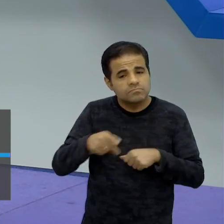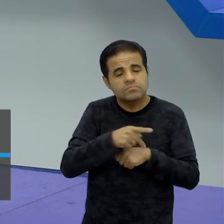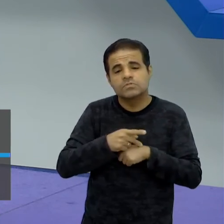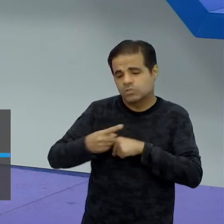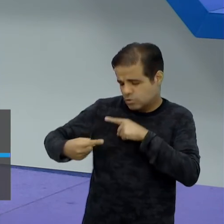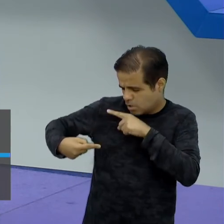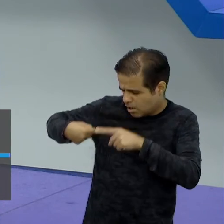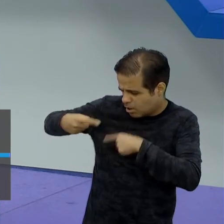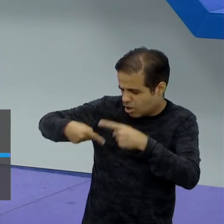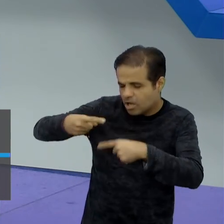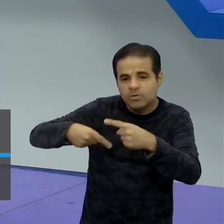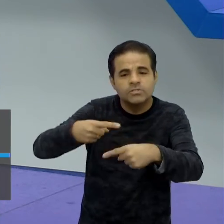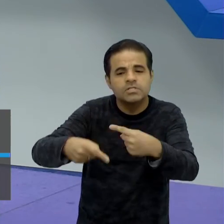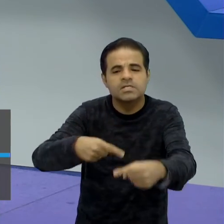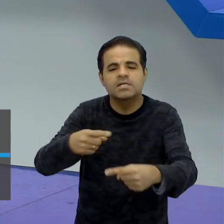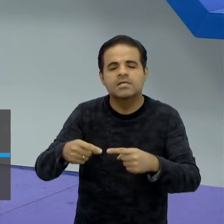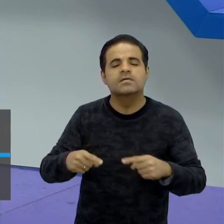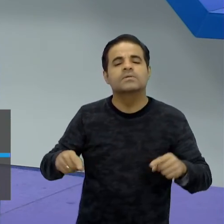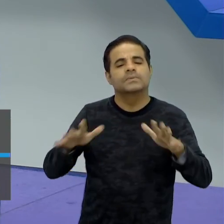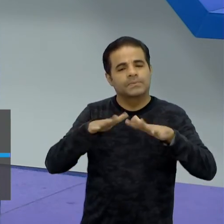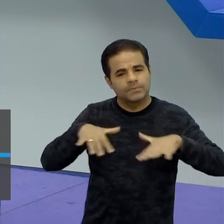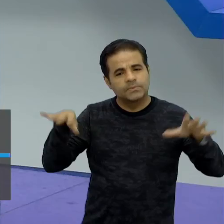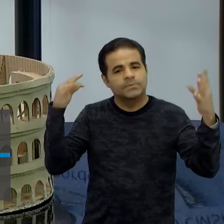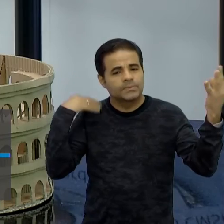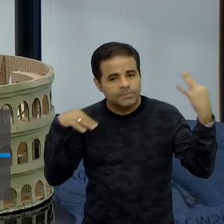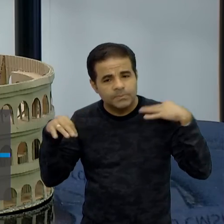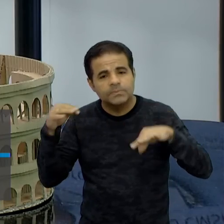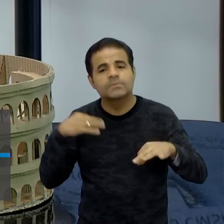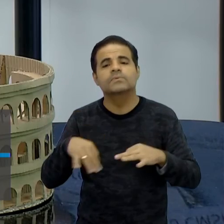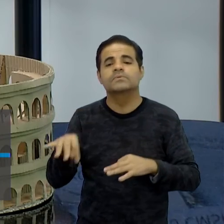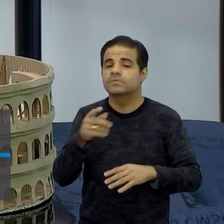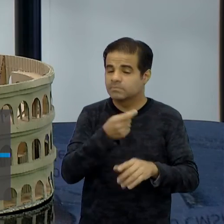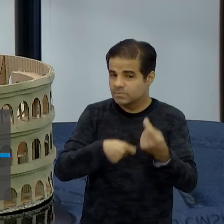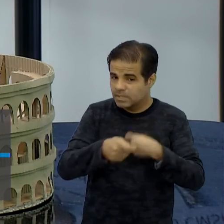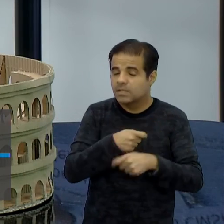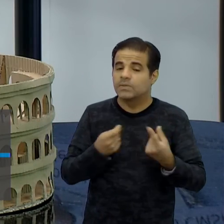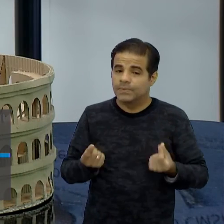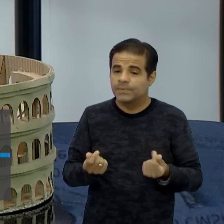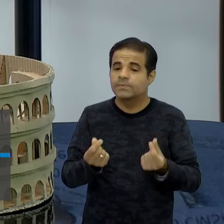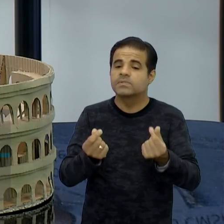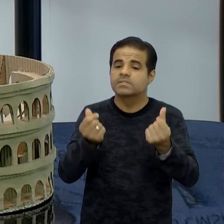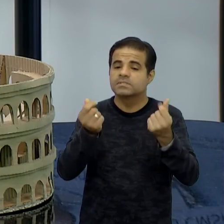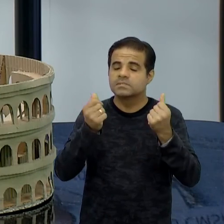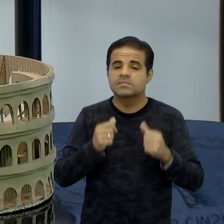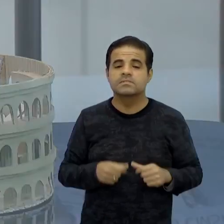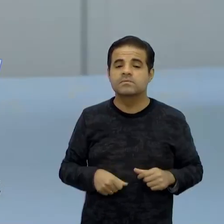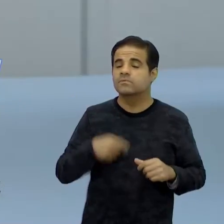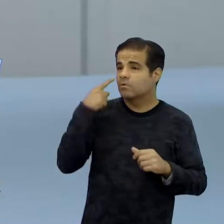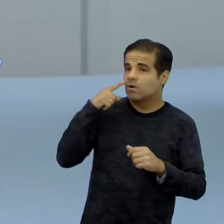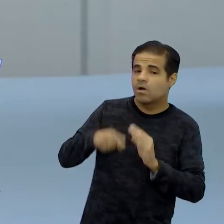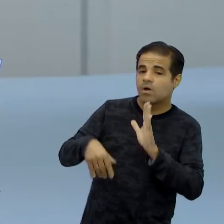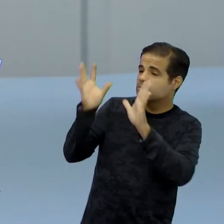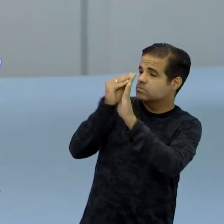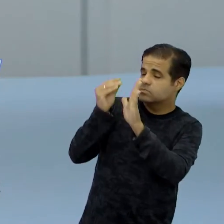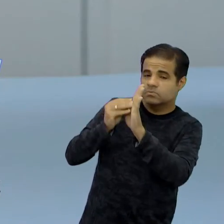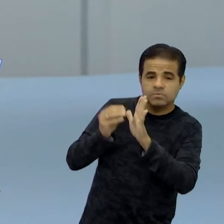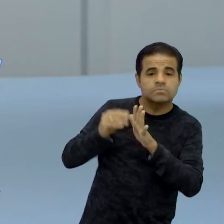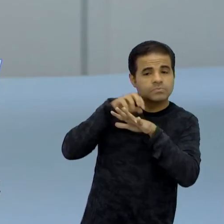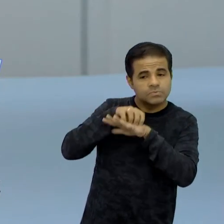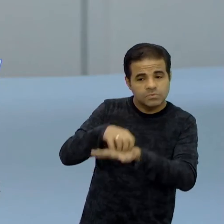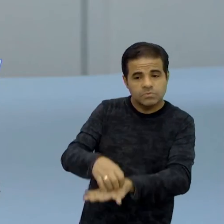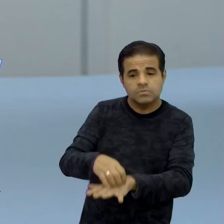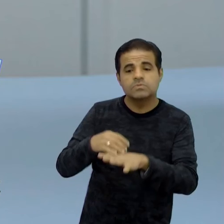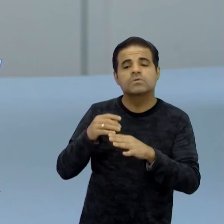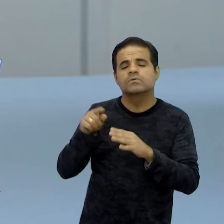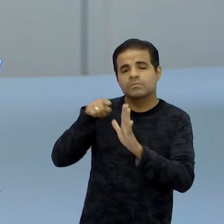gira em torno também aí do turismo, né? É verdade. Dá uma olhadinha no roteiro do estudante, olha só, faça